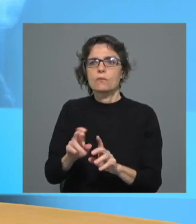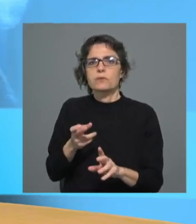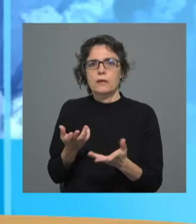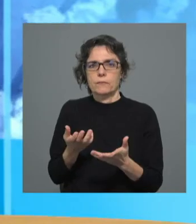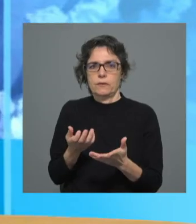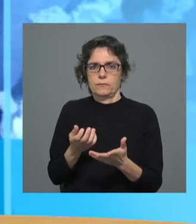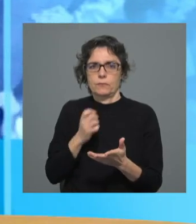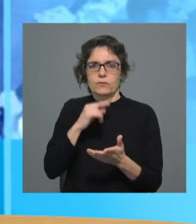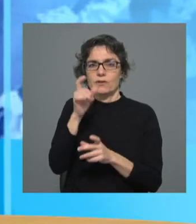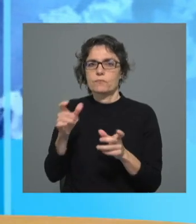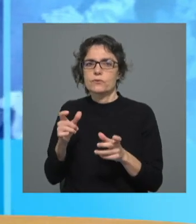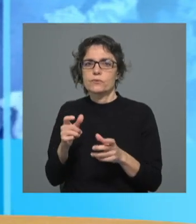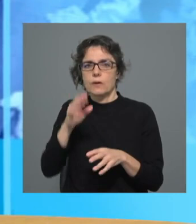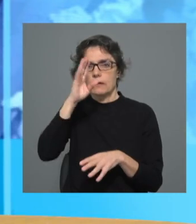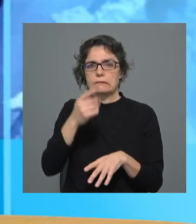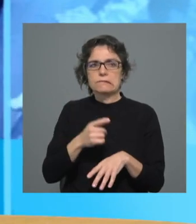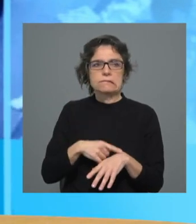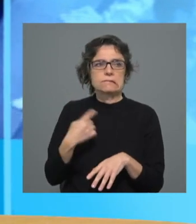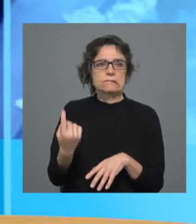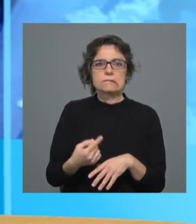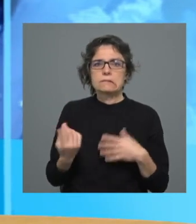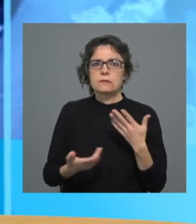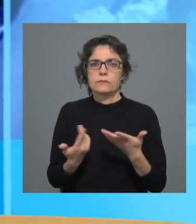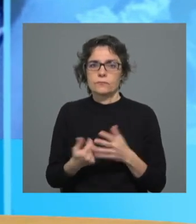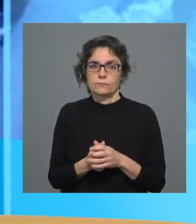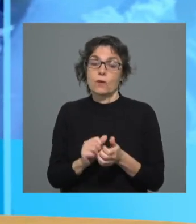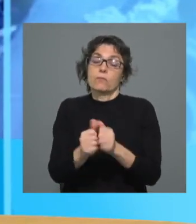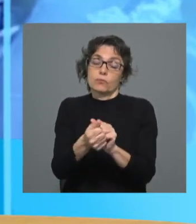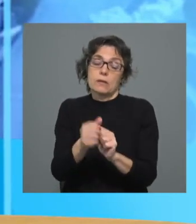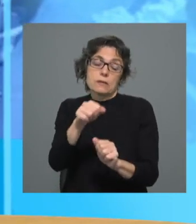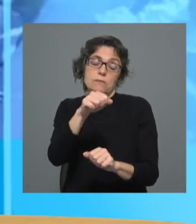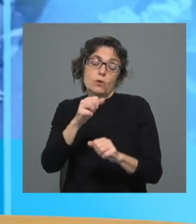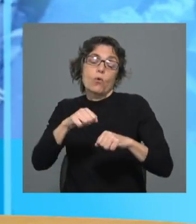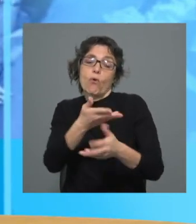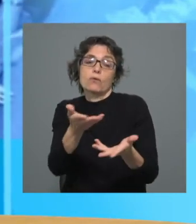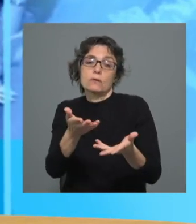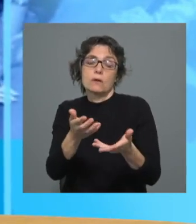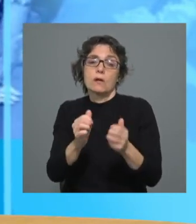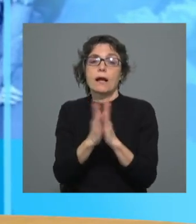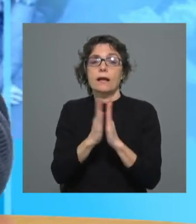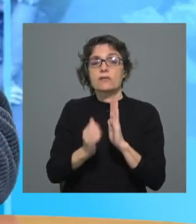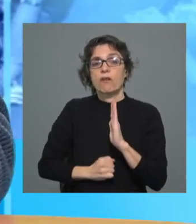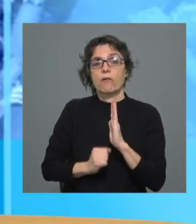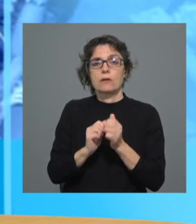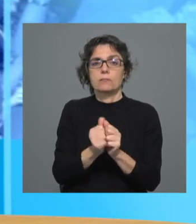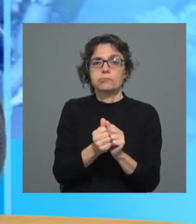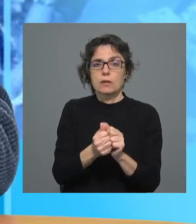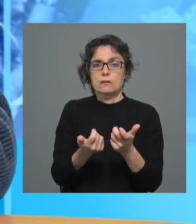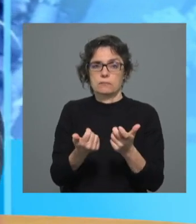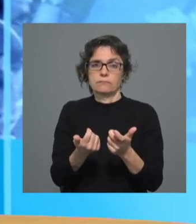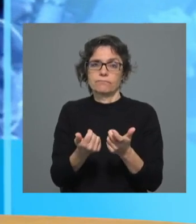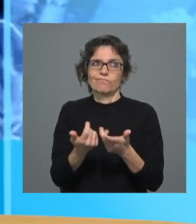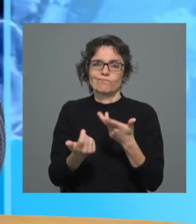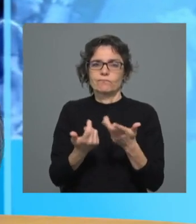estão habituadas a fazer. As mudanças, isso tens toda a razão, as mudanças na Igreja Católica são um pouco como